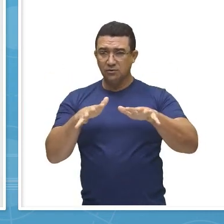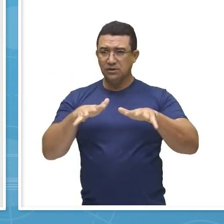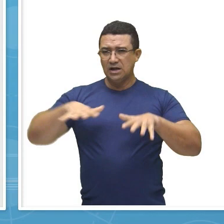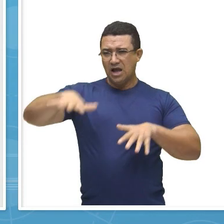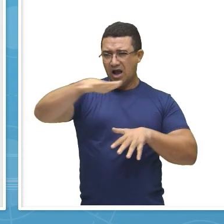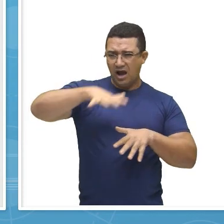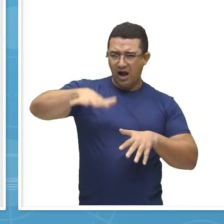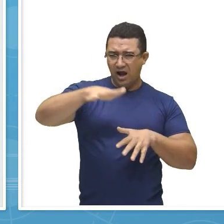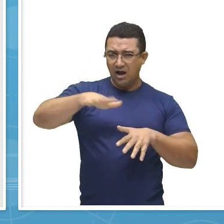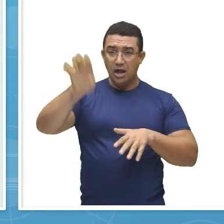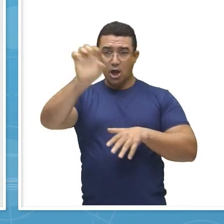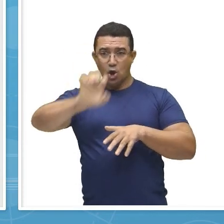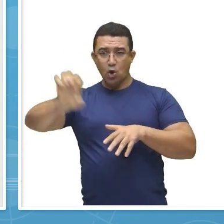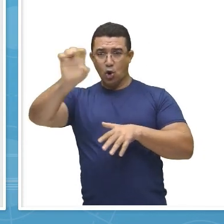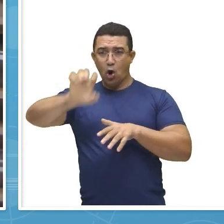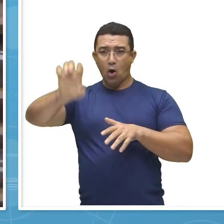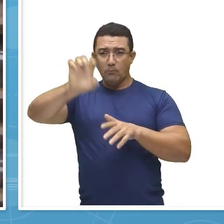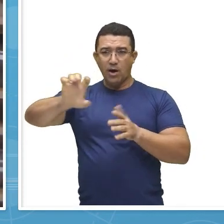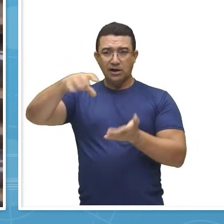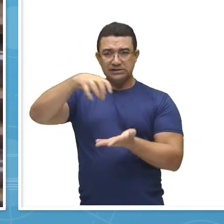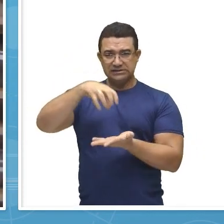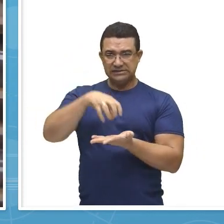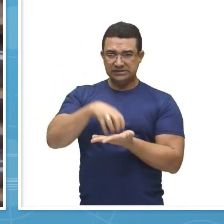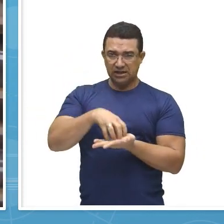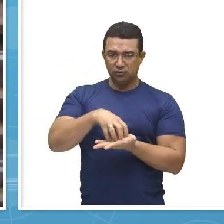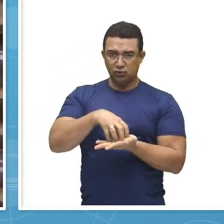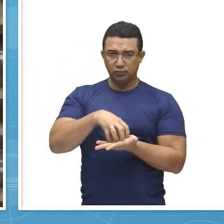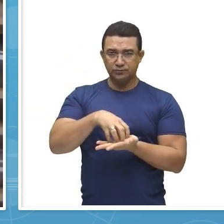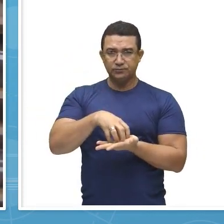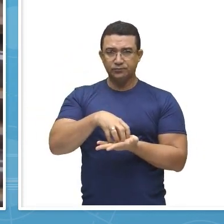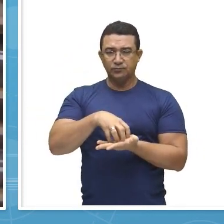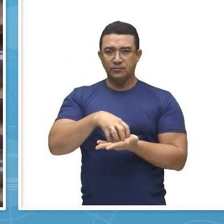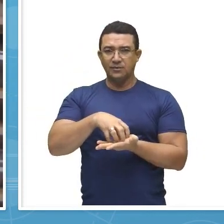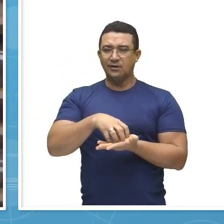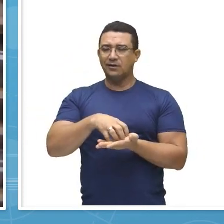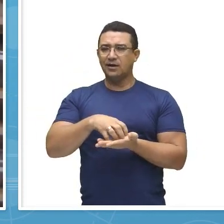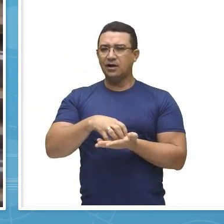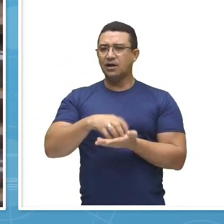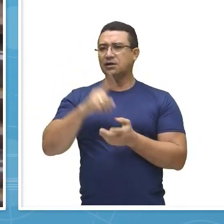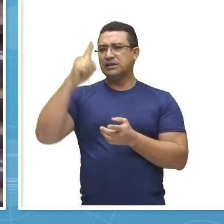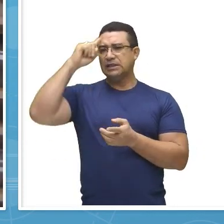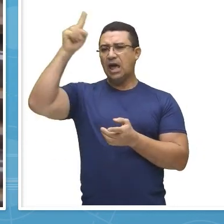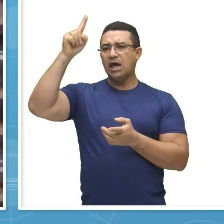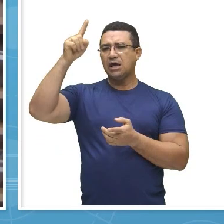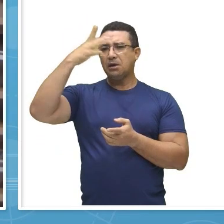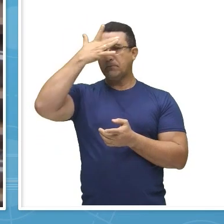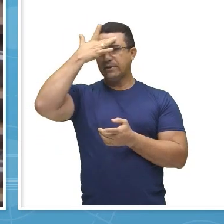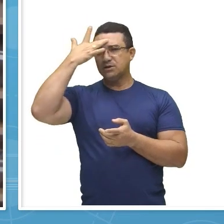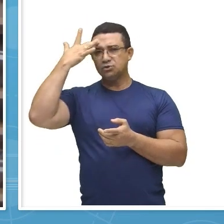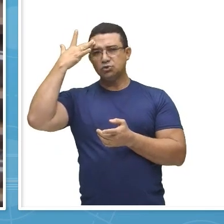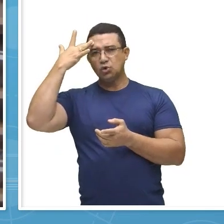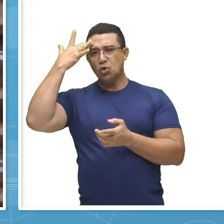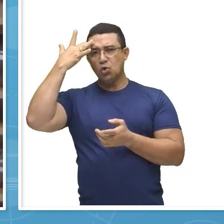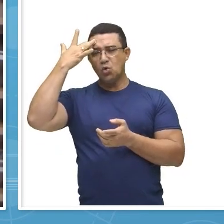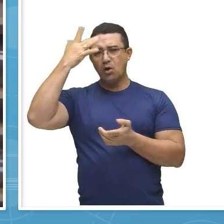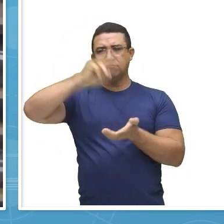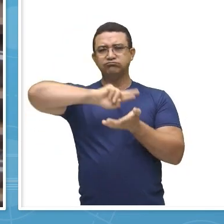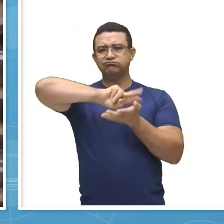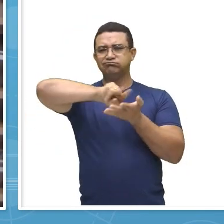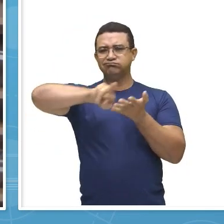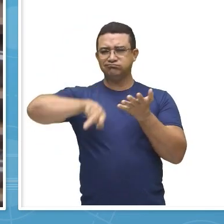Europa Central. Tá bom? Ele é pautado nas ideias de pensadores como Engels, como Karl